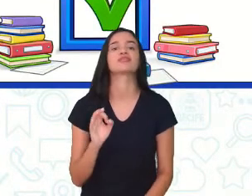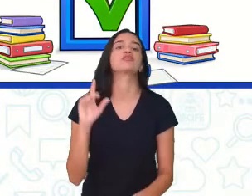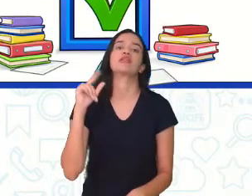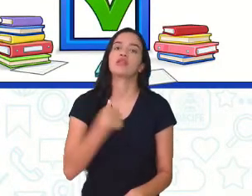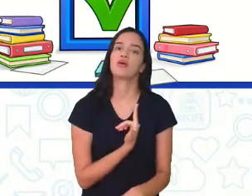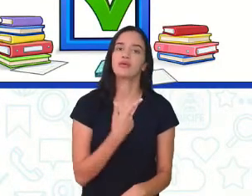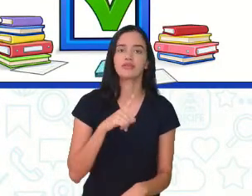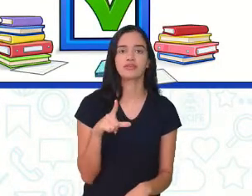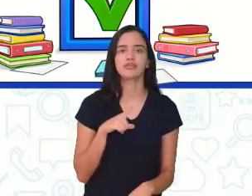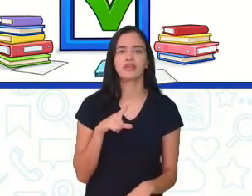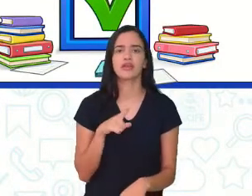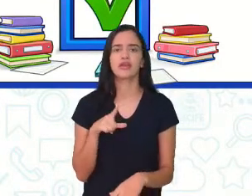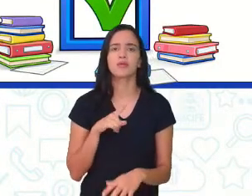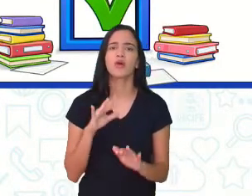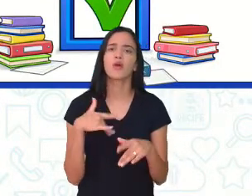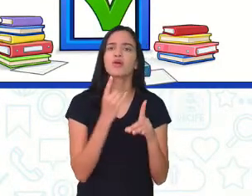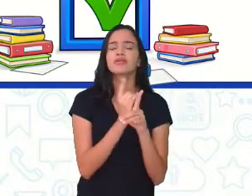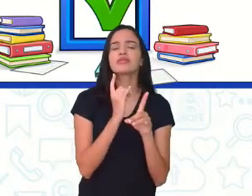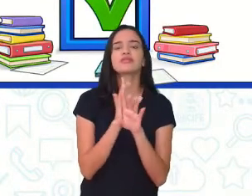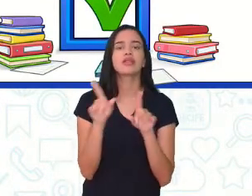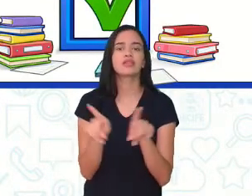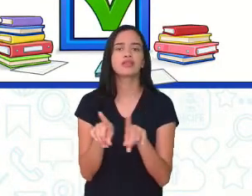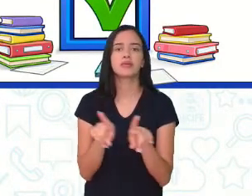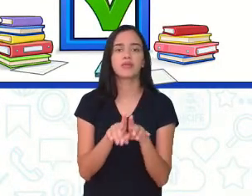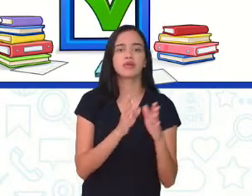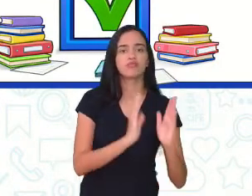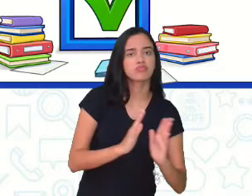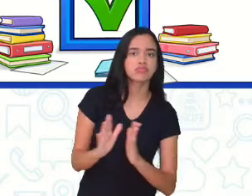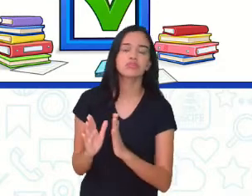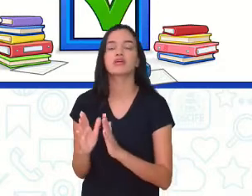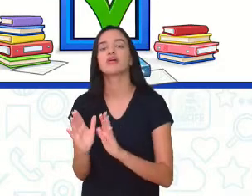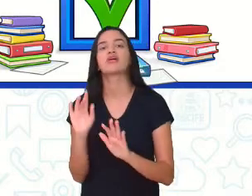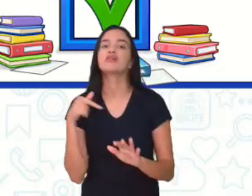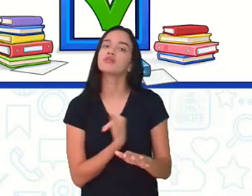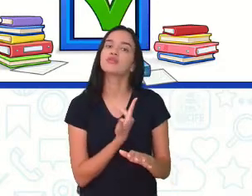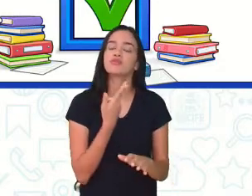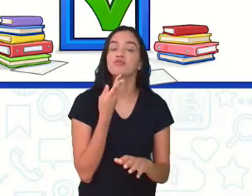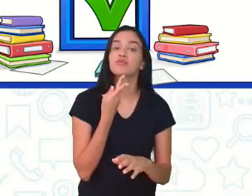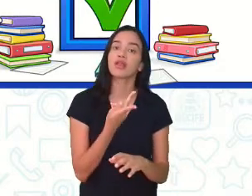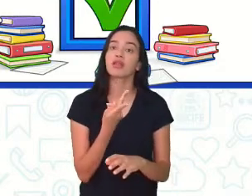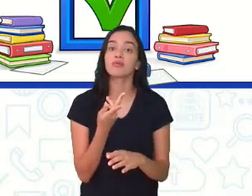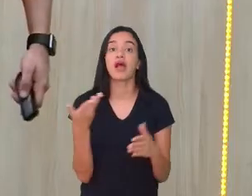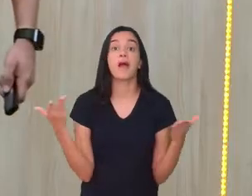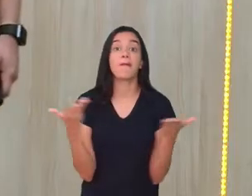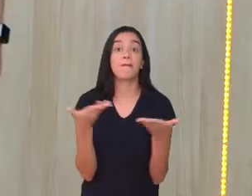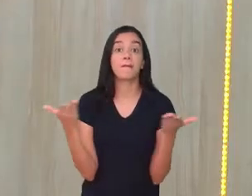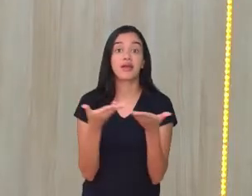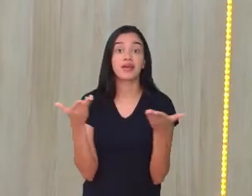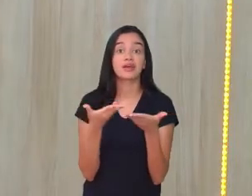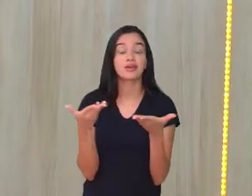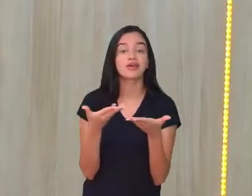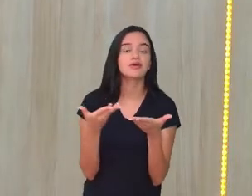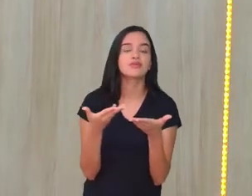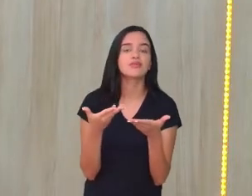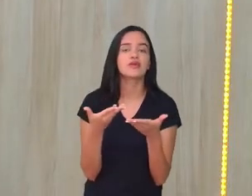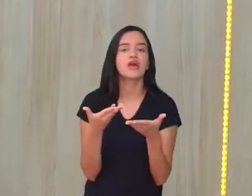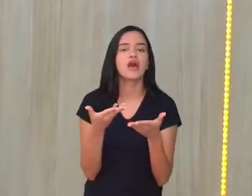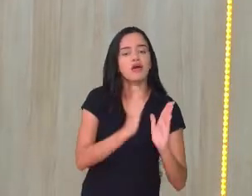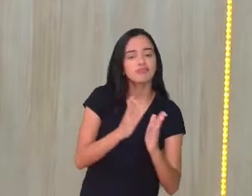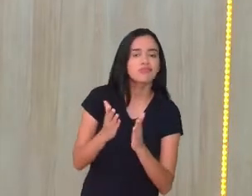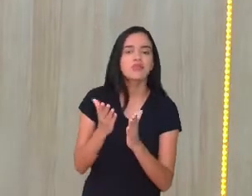tem como encontrar a frequência relativa. Falamos de frequência absoluta, agora vamos falar de